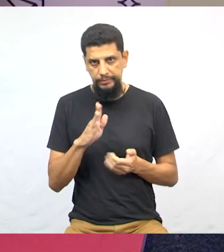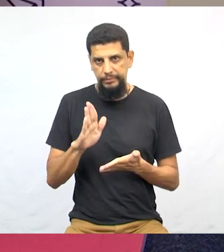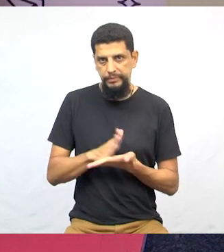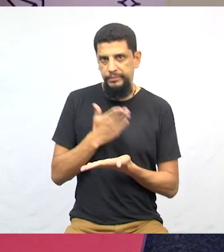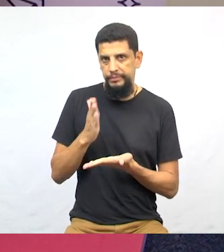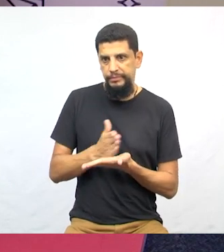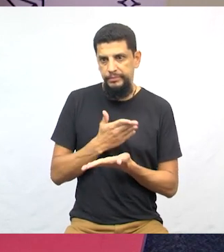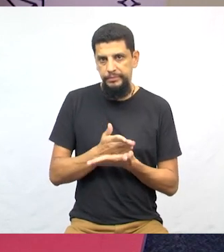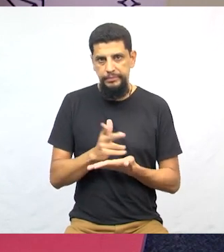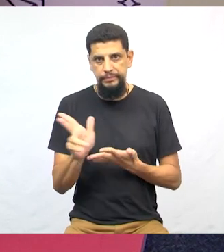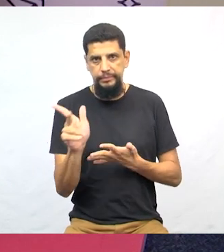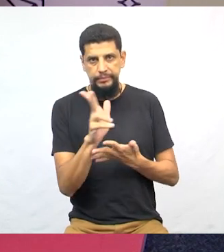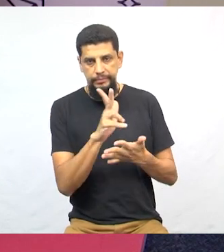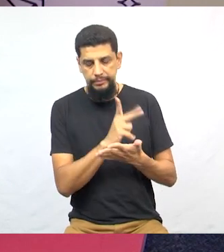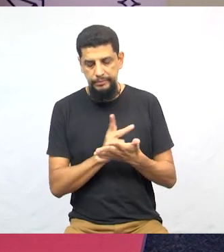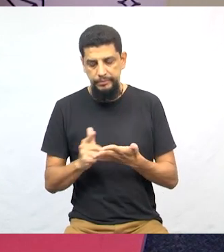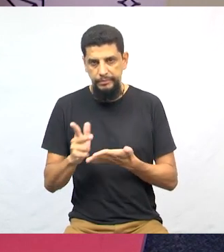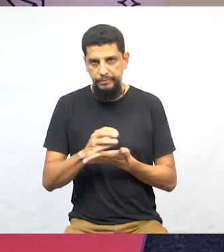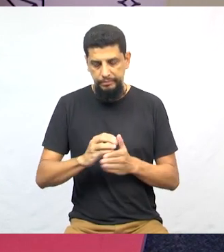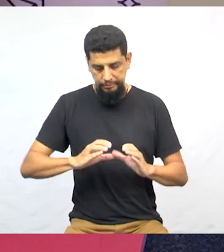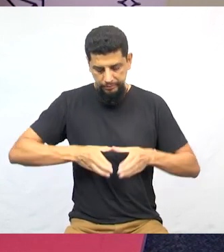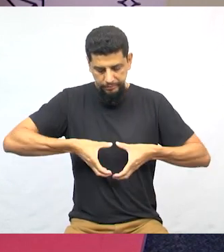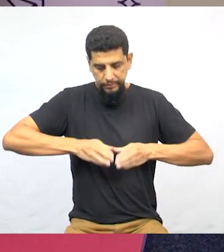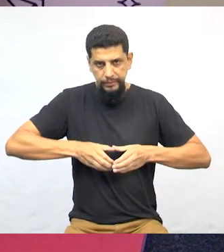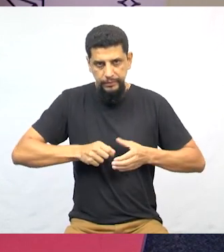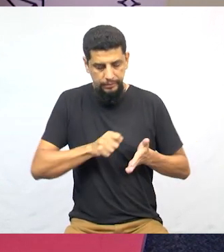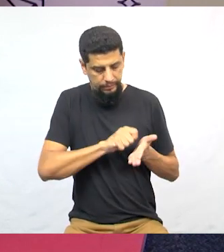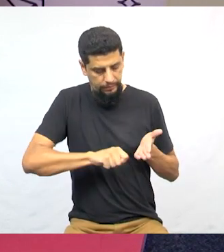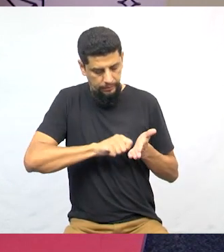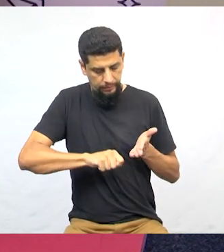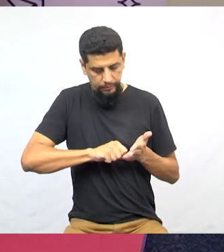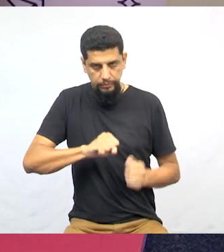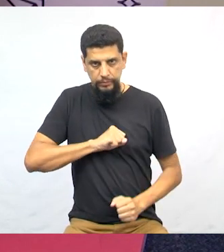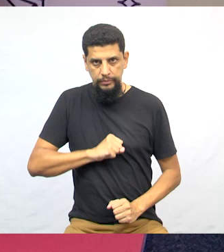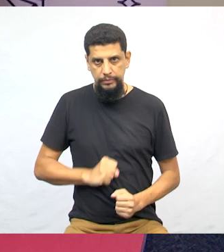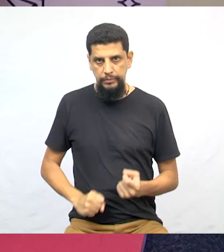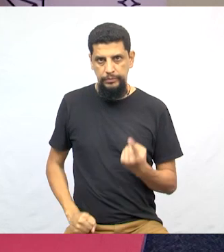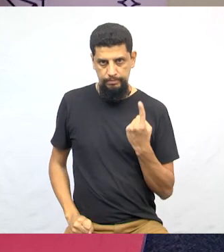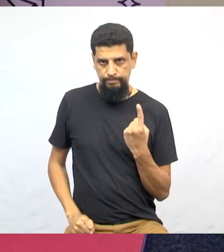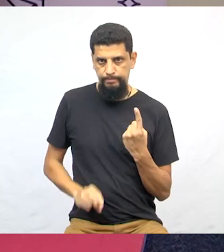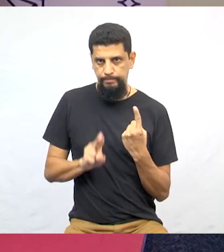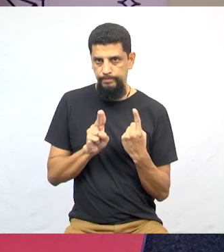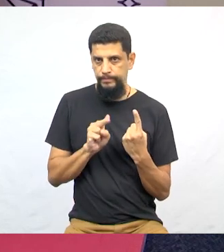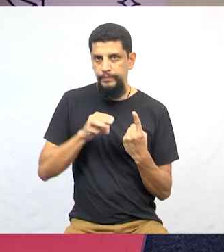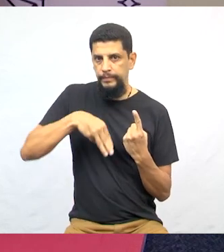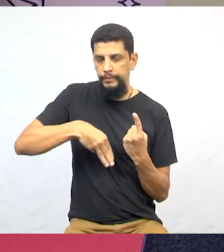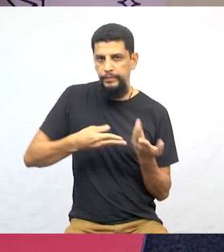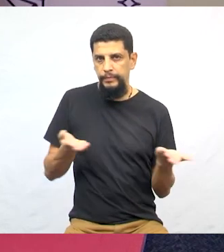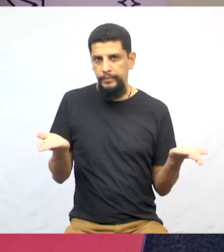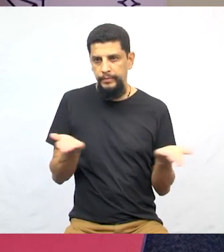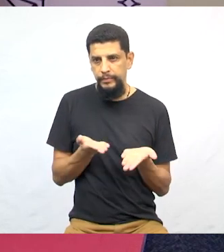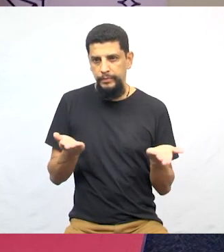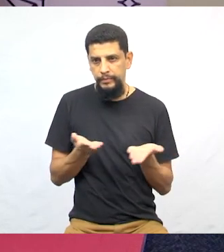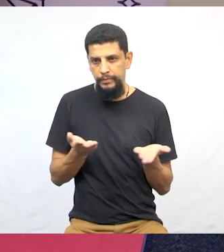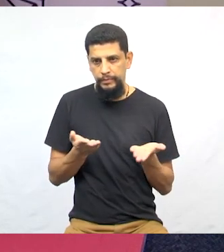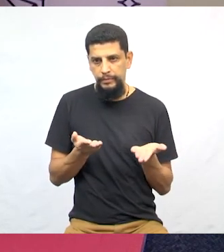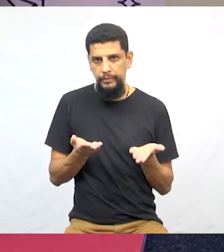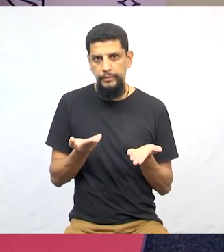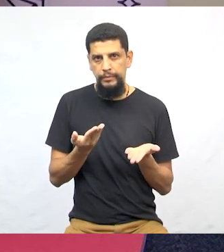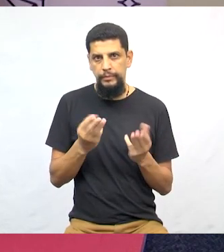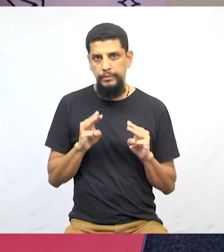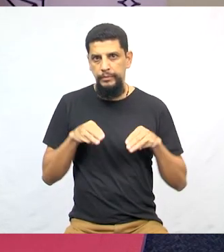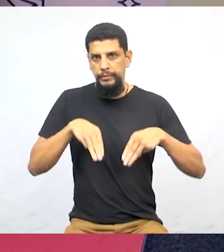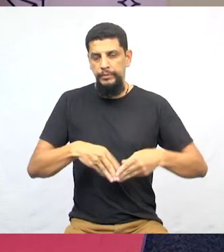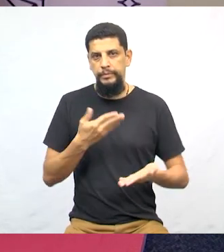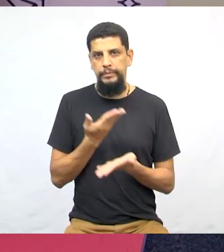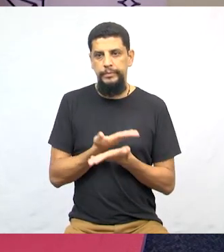Fizeram aí no caderno de vocês o desenho da bolinha, escreveram o número 1. Então agora nós vamos